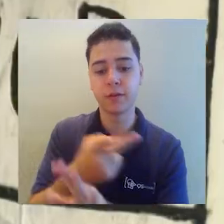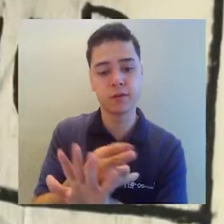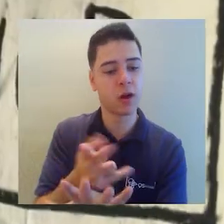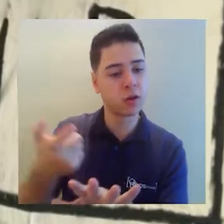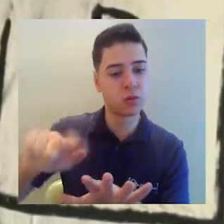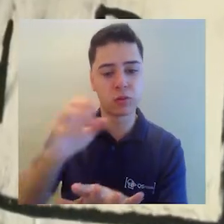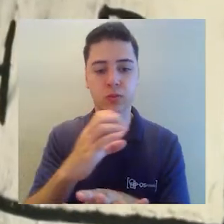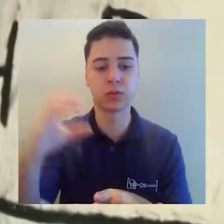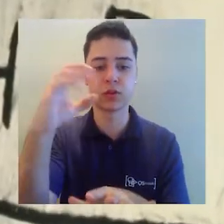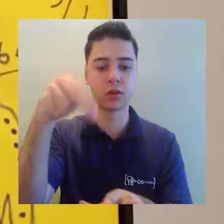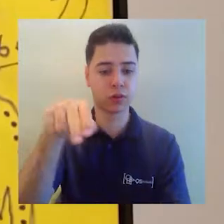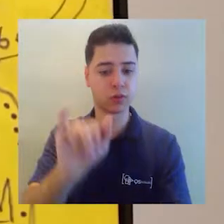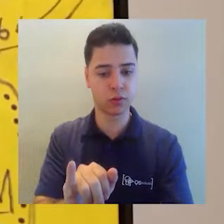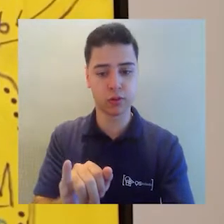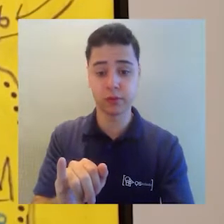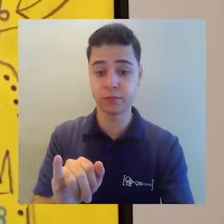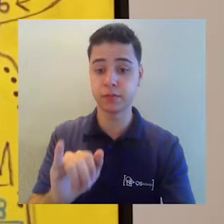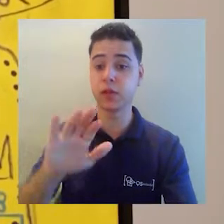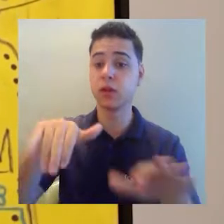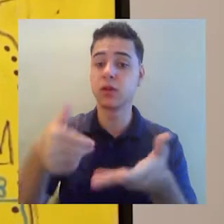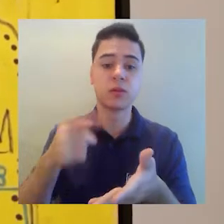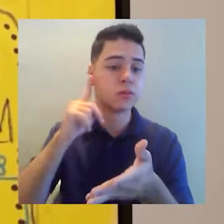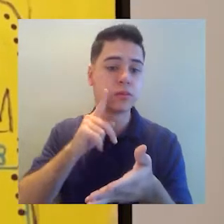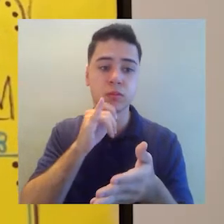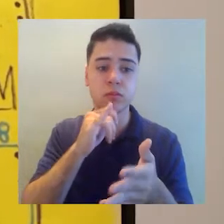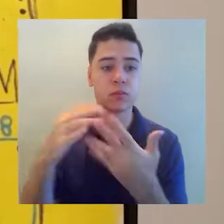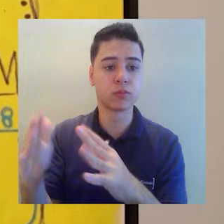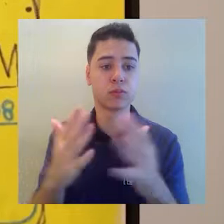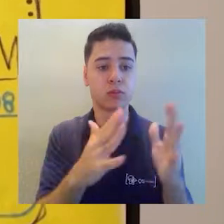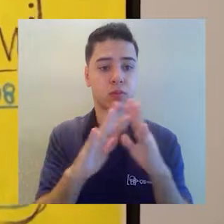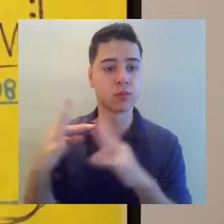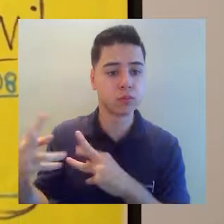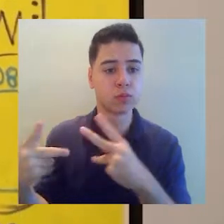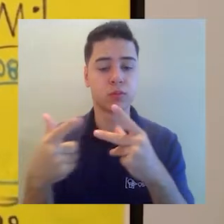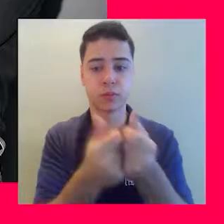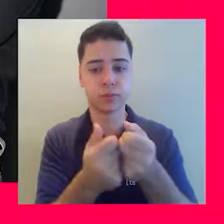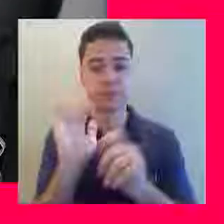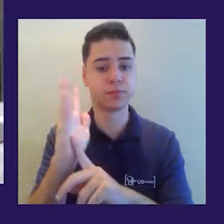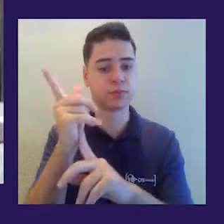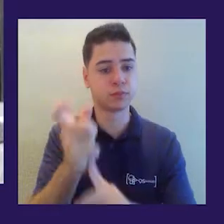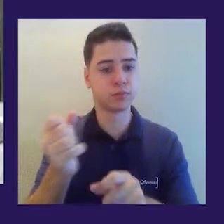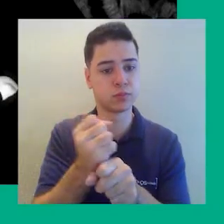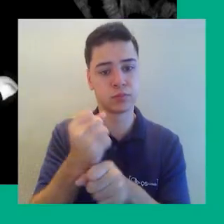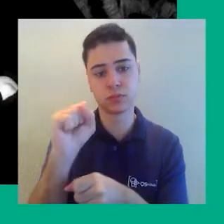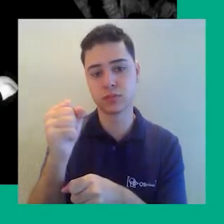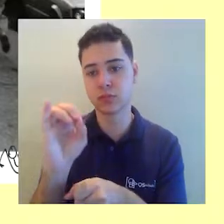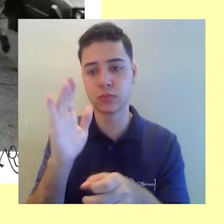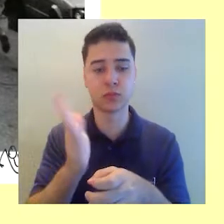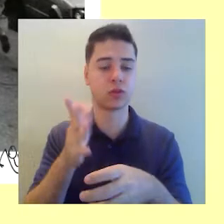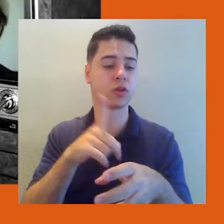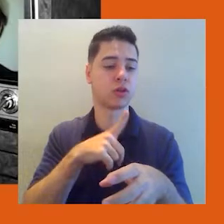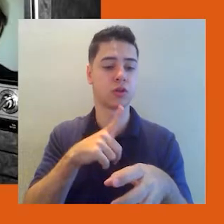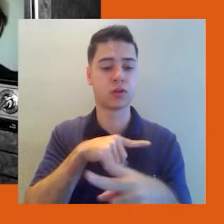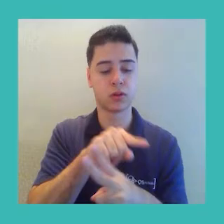região central de Nova York. O trabalho foi evoluindo e rapidamente Basquiat foi reconhecido como um grande artista. Nos anos 80, ele